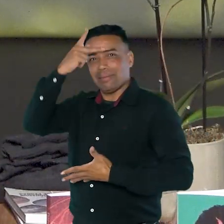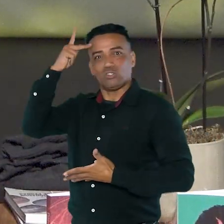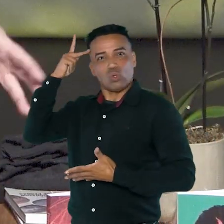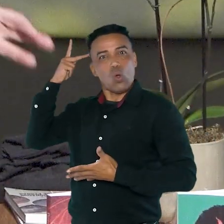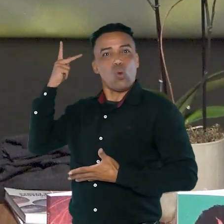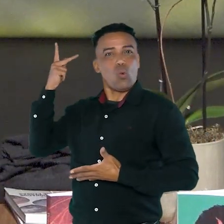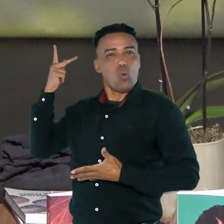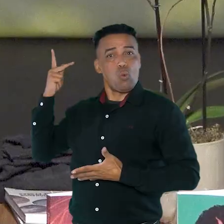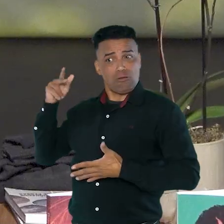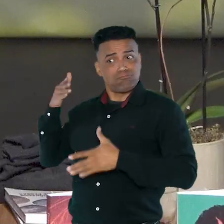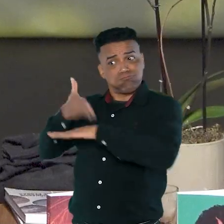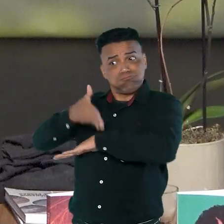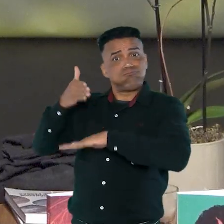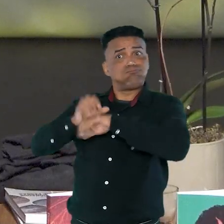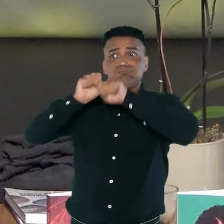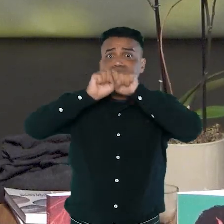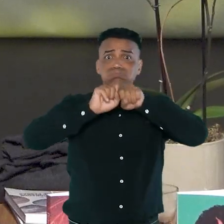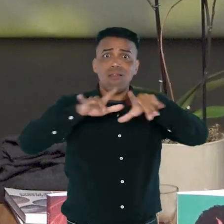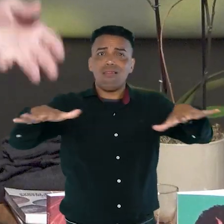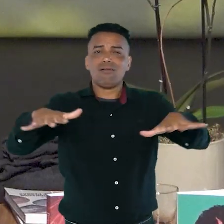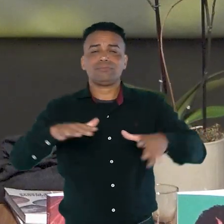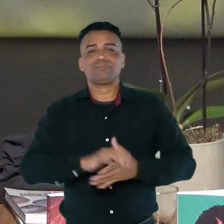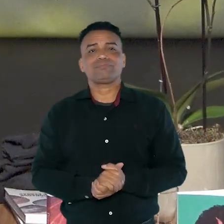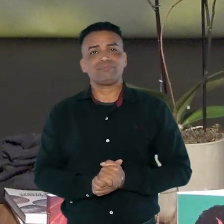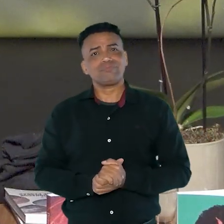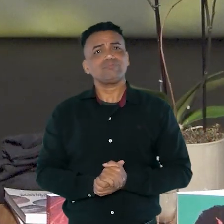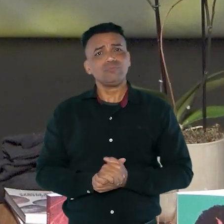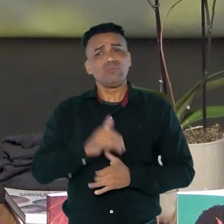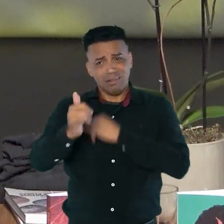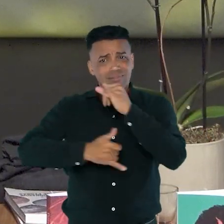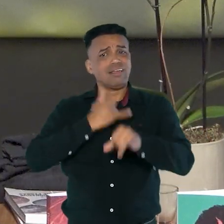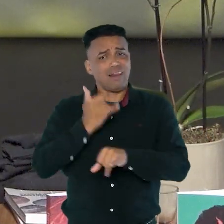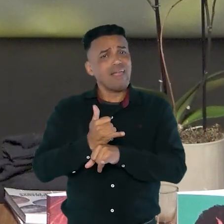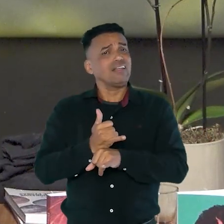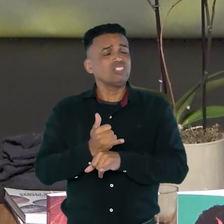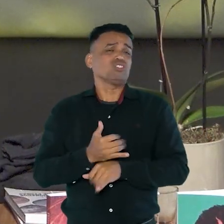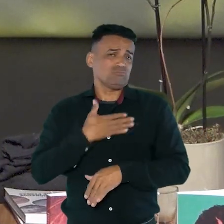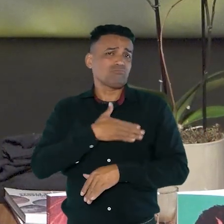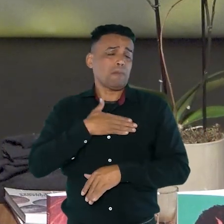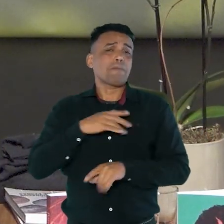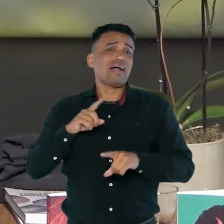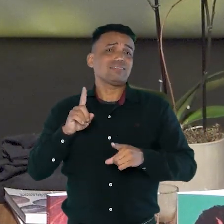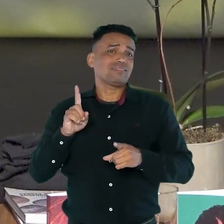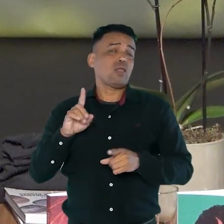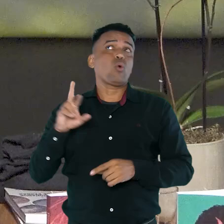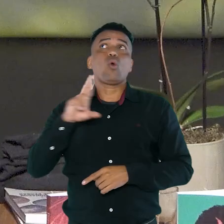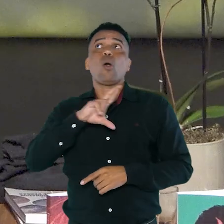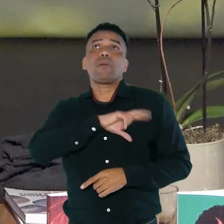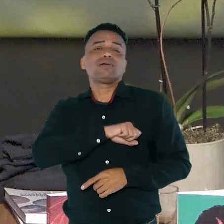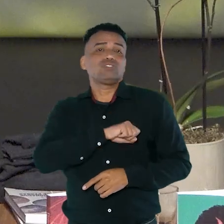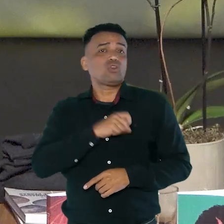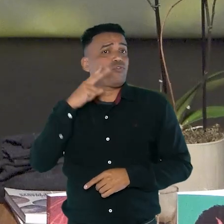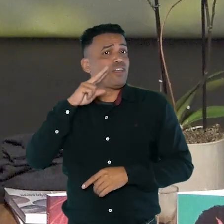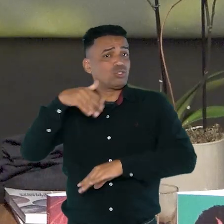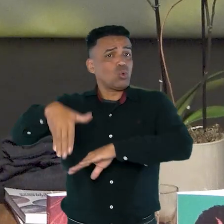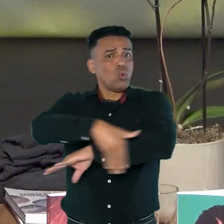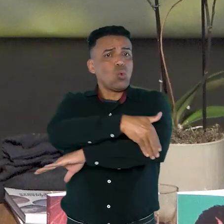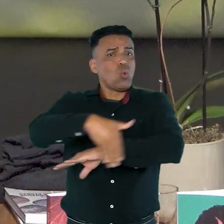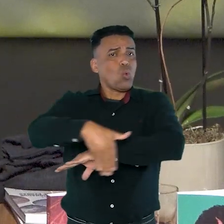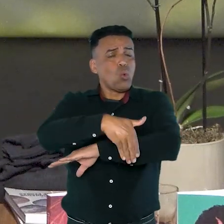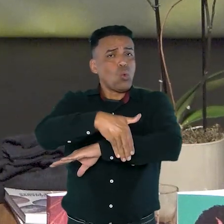tal evolução através da internet, mas eu ainda sou romântico, ainda vejo a rua ainda como uma saída. Se não